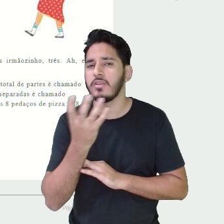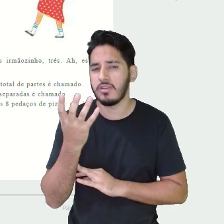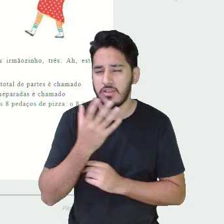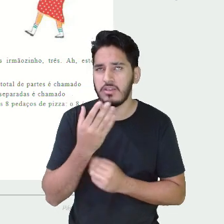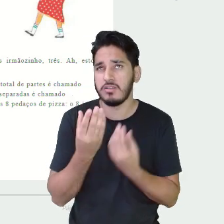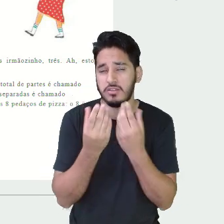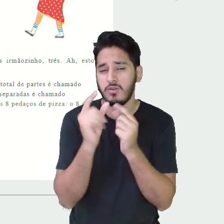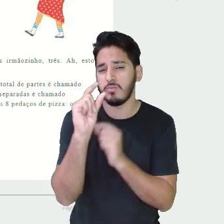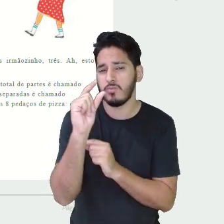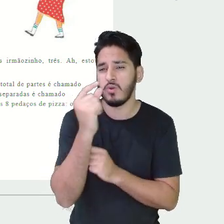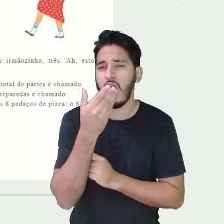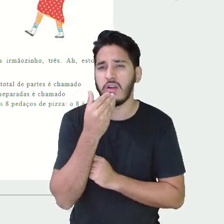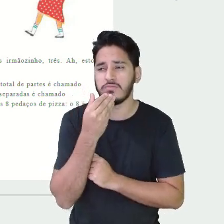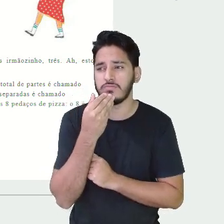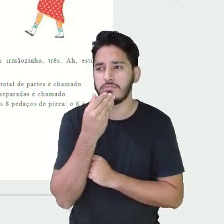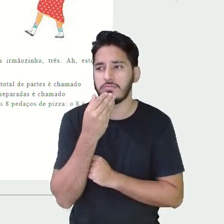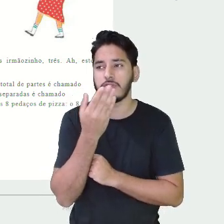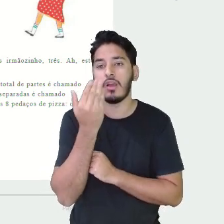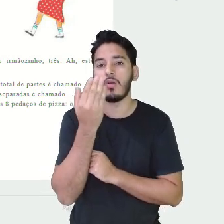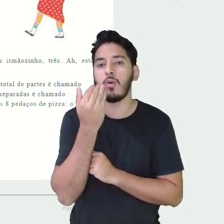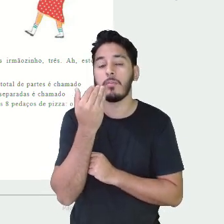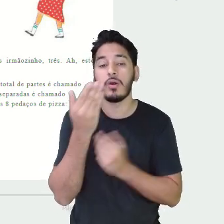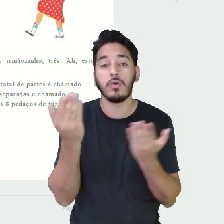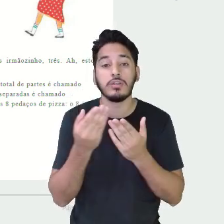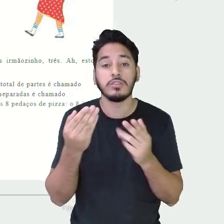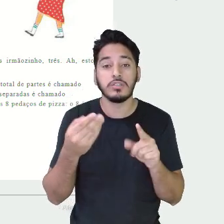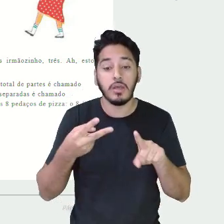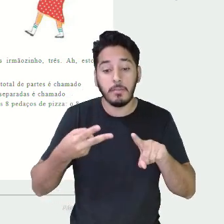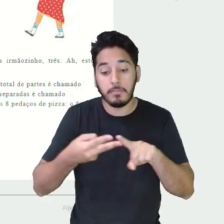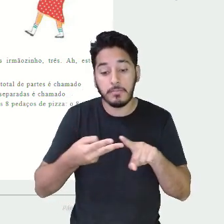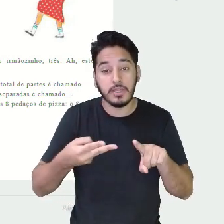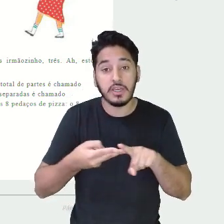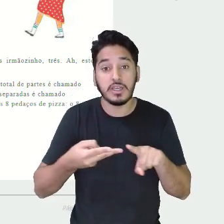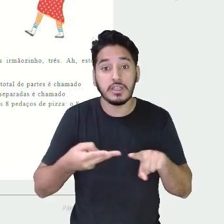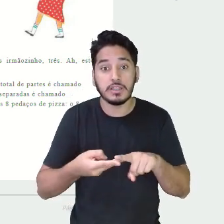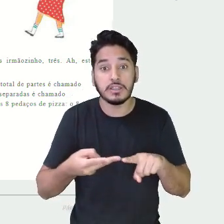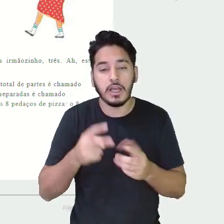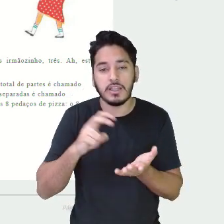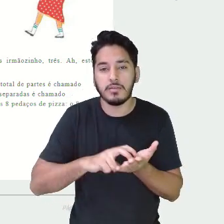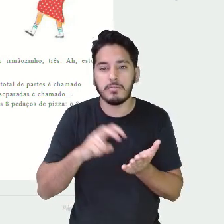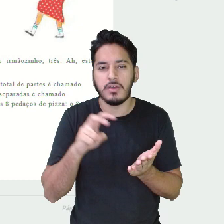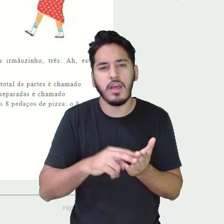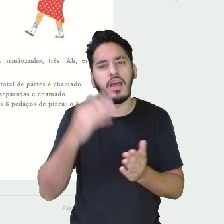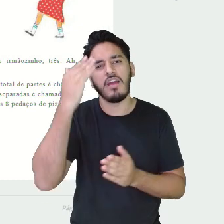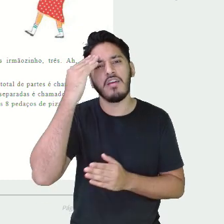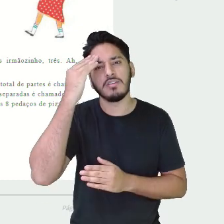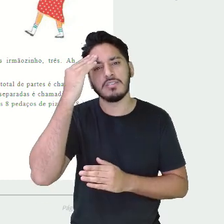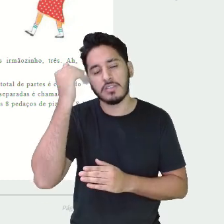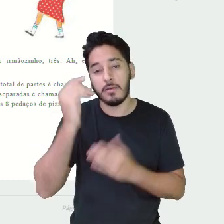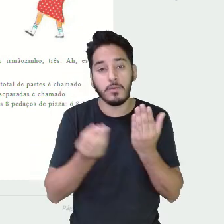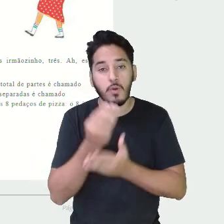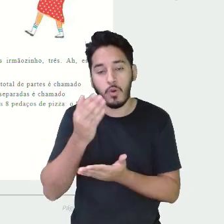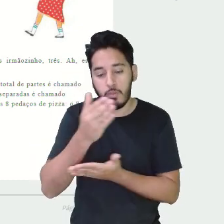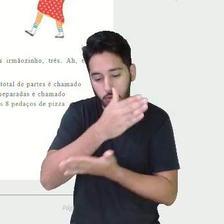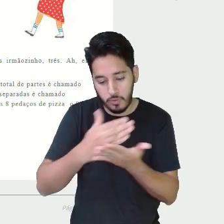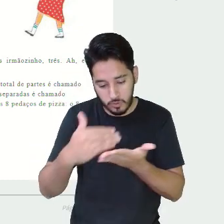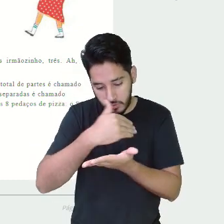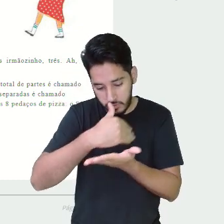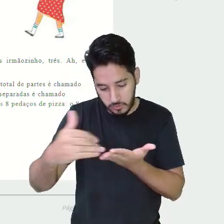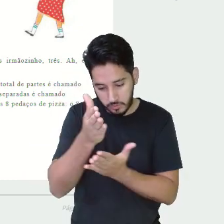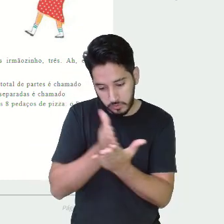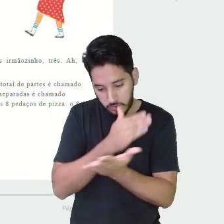um pedacinho. Vamos comer pizza no café da manhã. É fácil repartir a pizza em